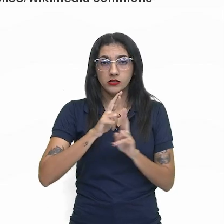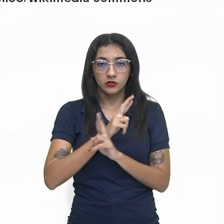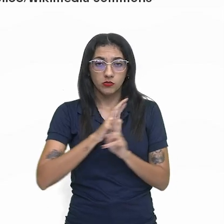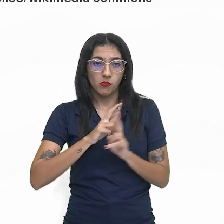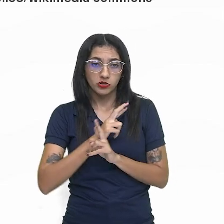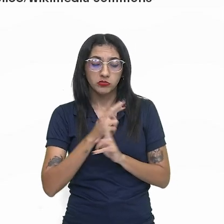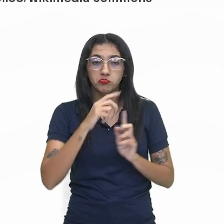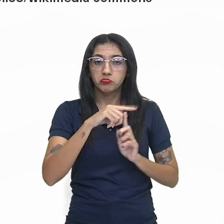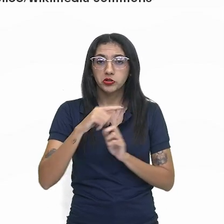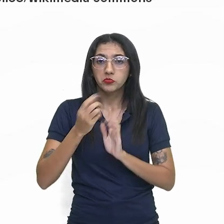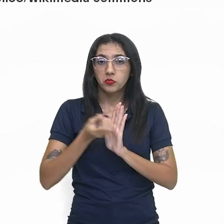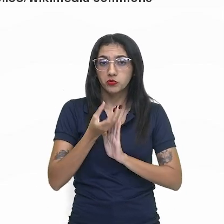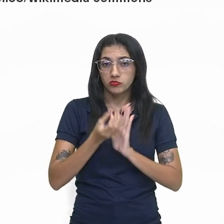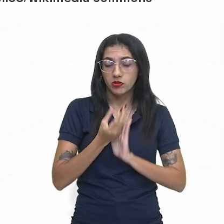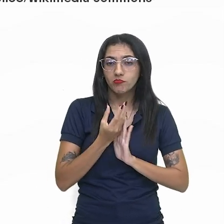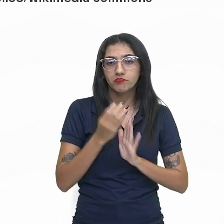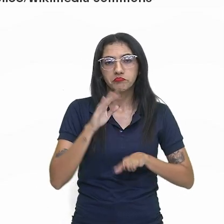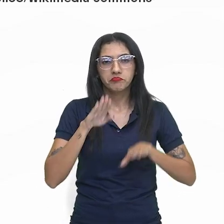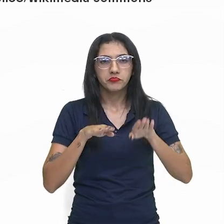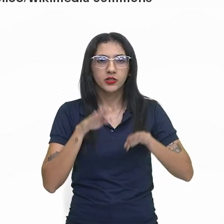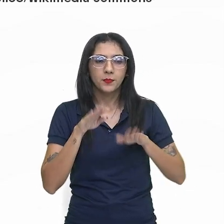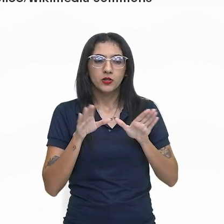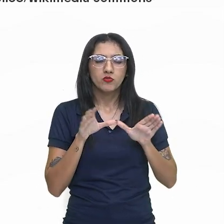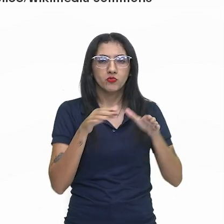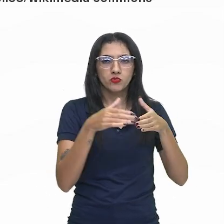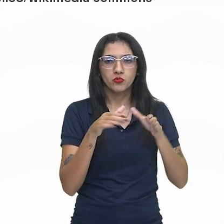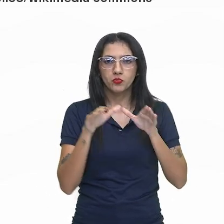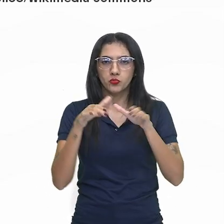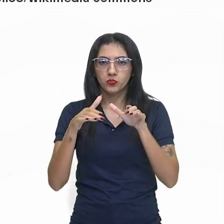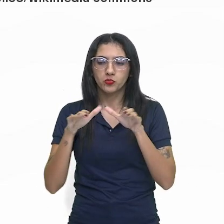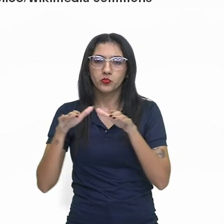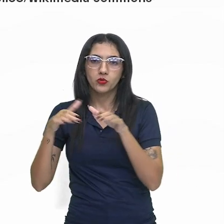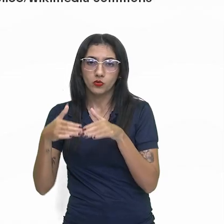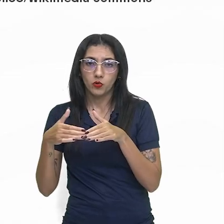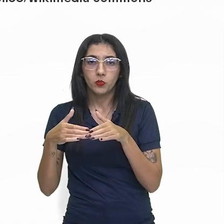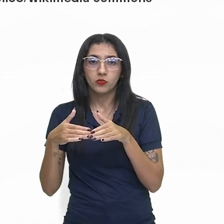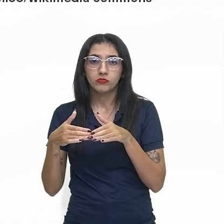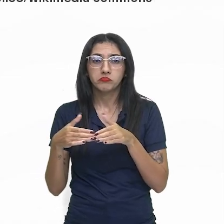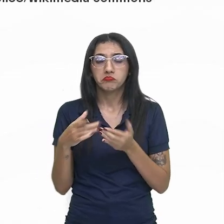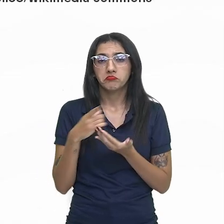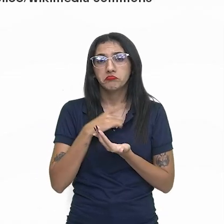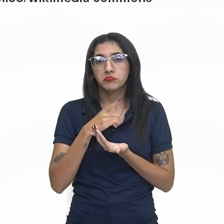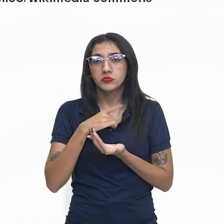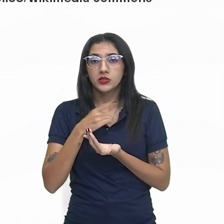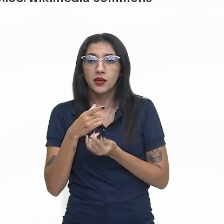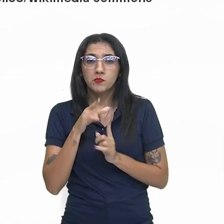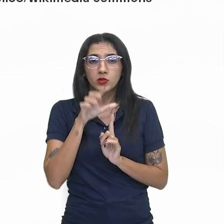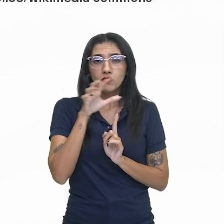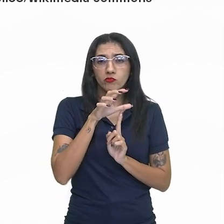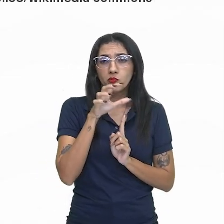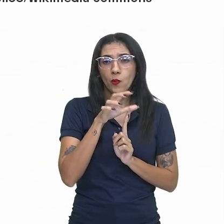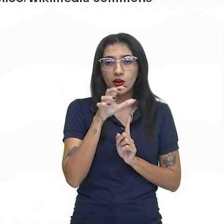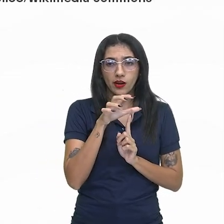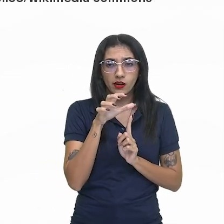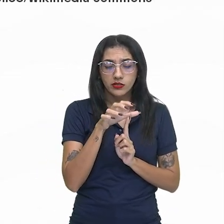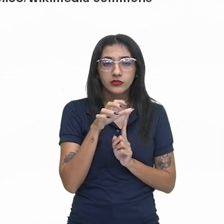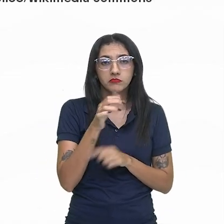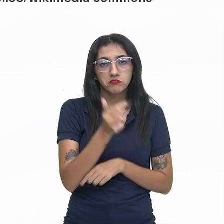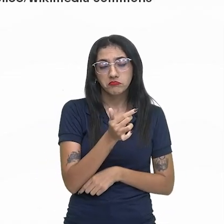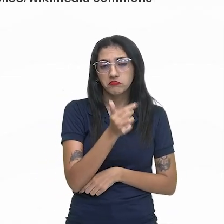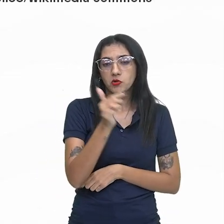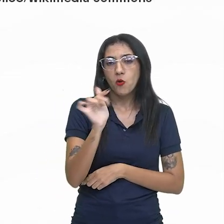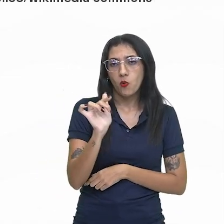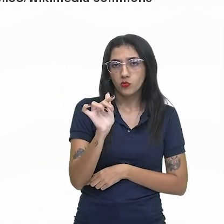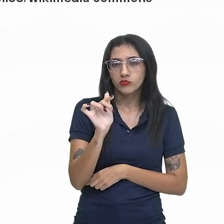relações de produção onde determinados grupos exercem dominação sobre